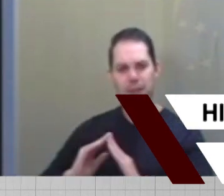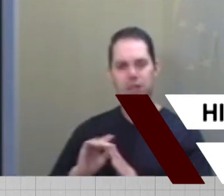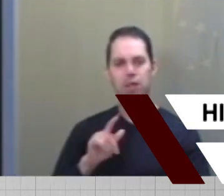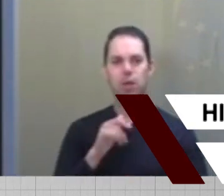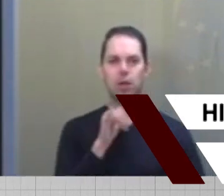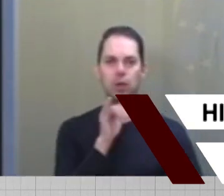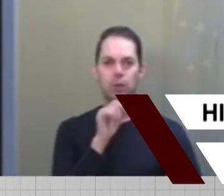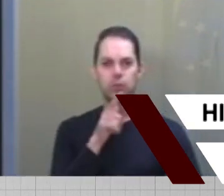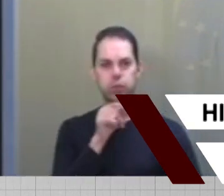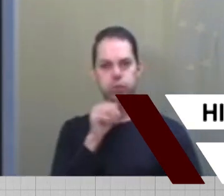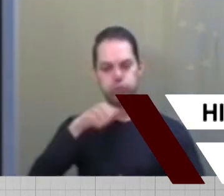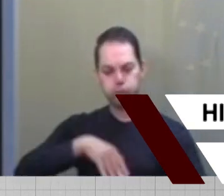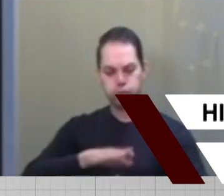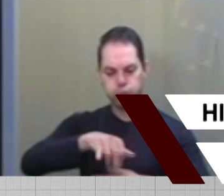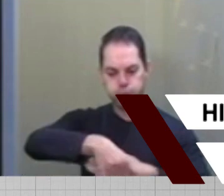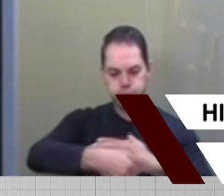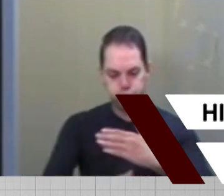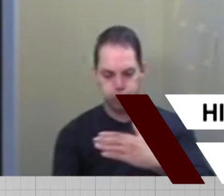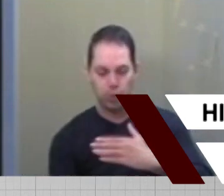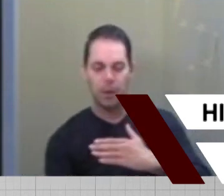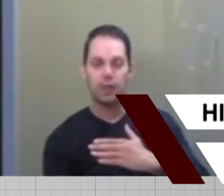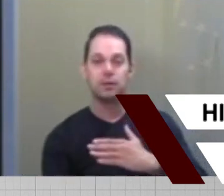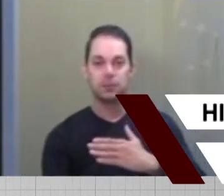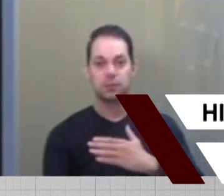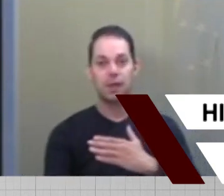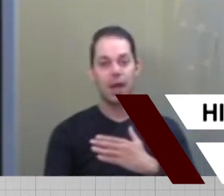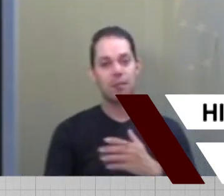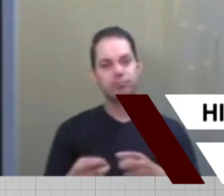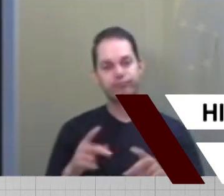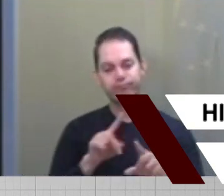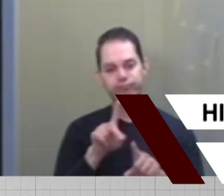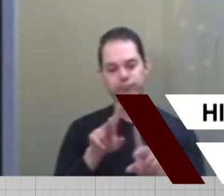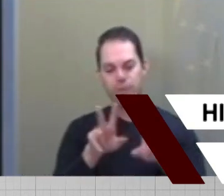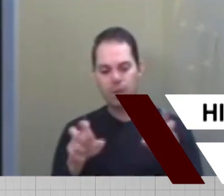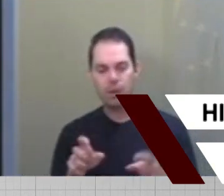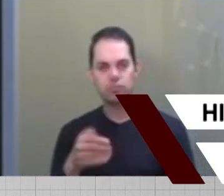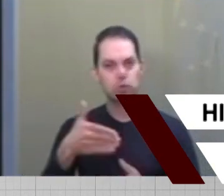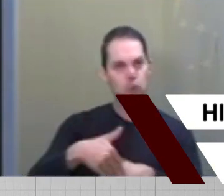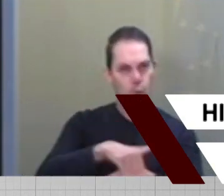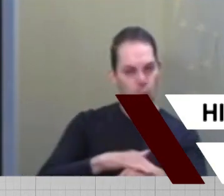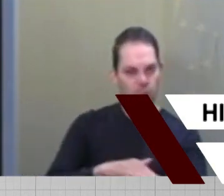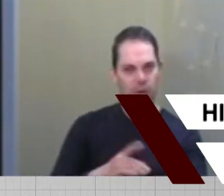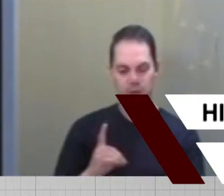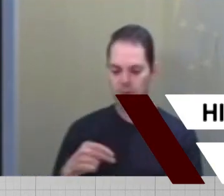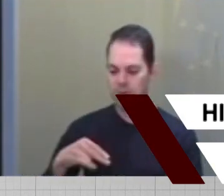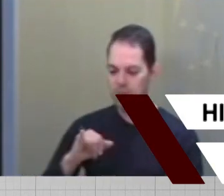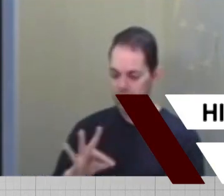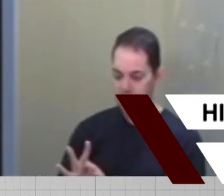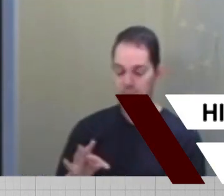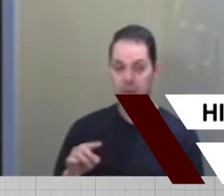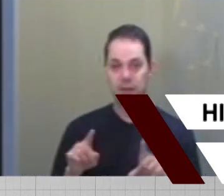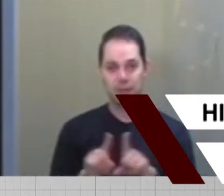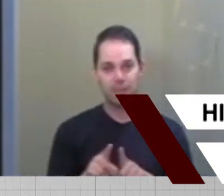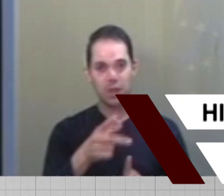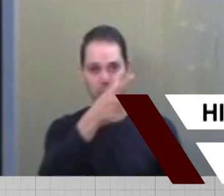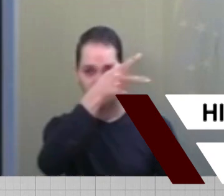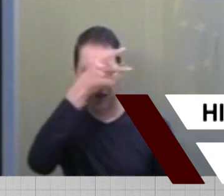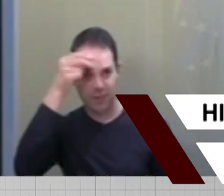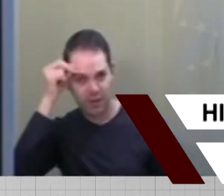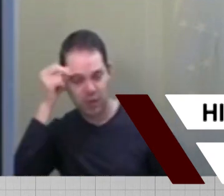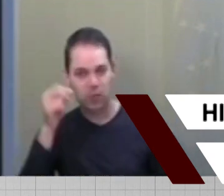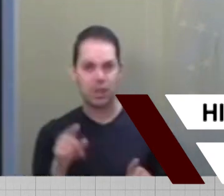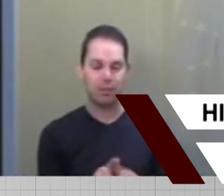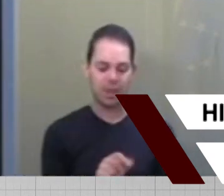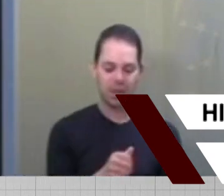três reclusas. Segundo Reis, empresas do Paraná e Santa Catarina mostraram interesse na construção das hidrelétricas.